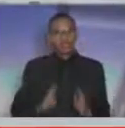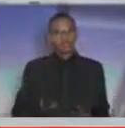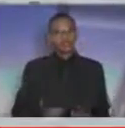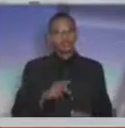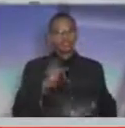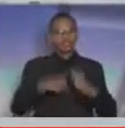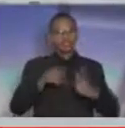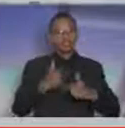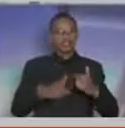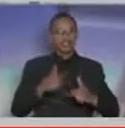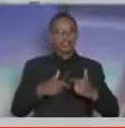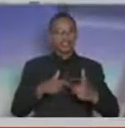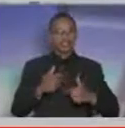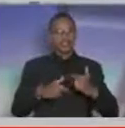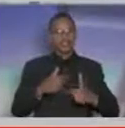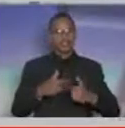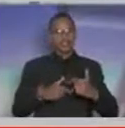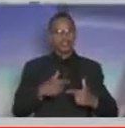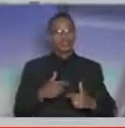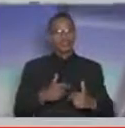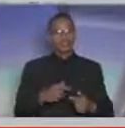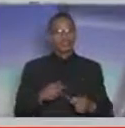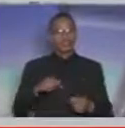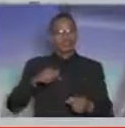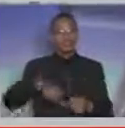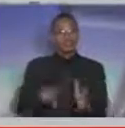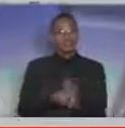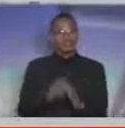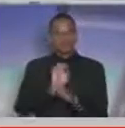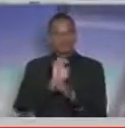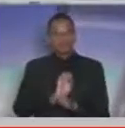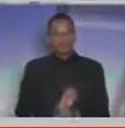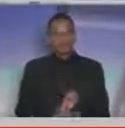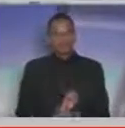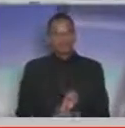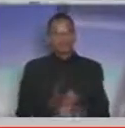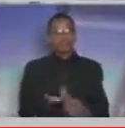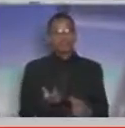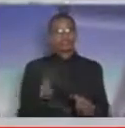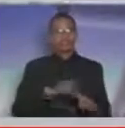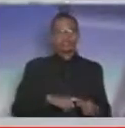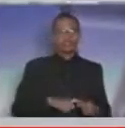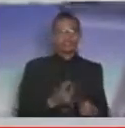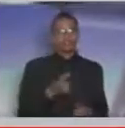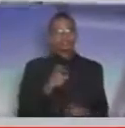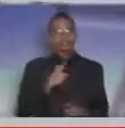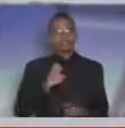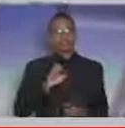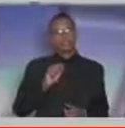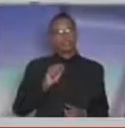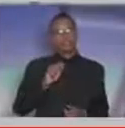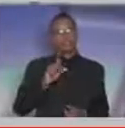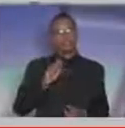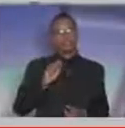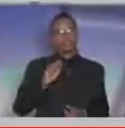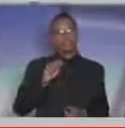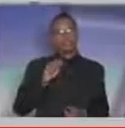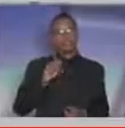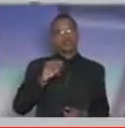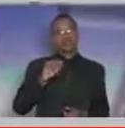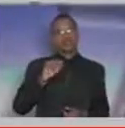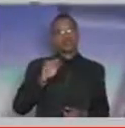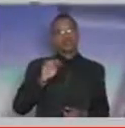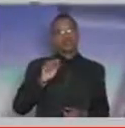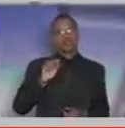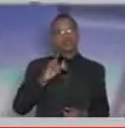Público readaptado exatamente essa comemoração é feita no dia Quatorze de Abril uma lei que nós aprovamos aqui na Assembleia